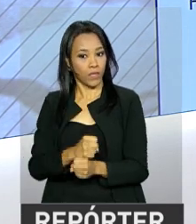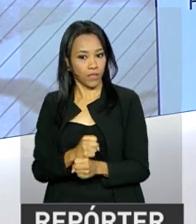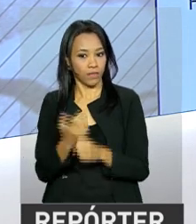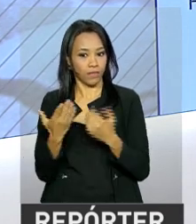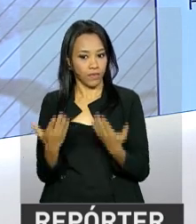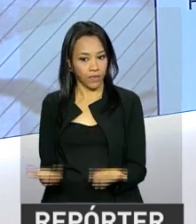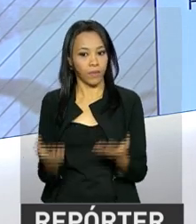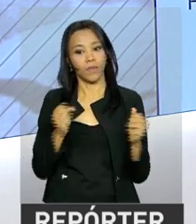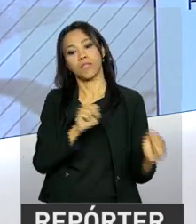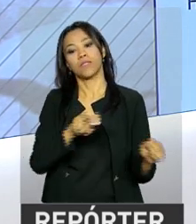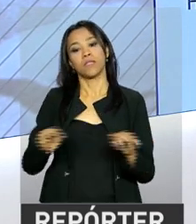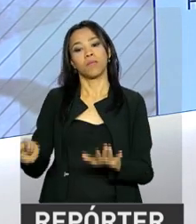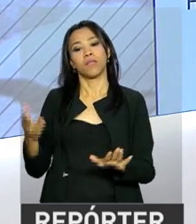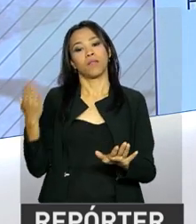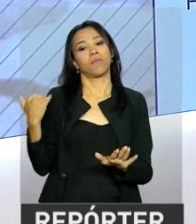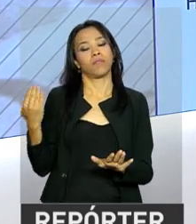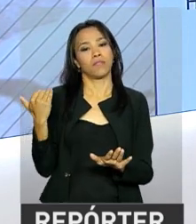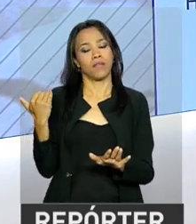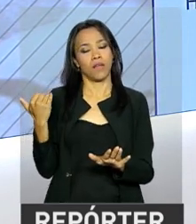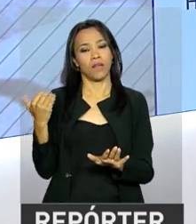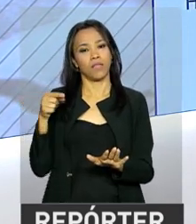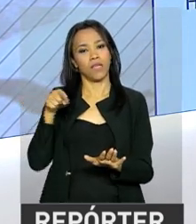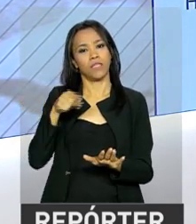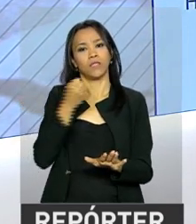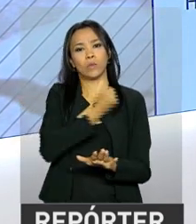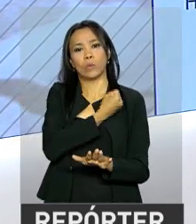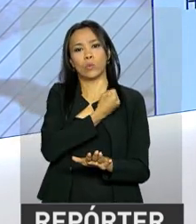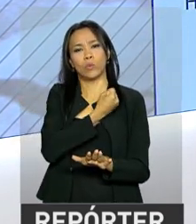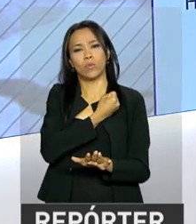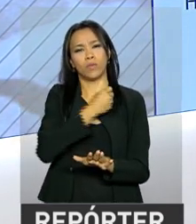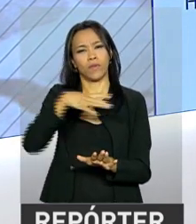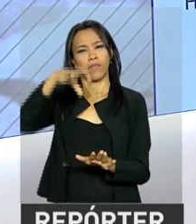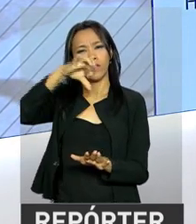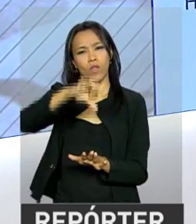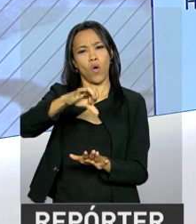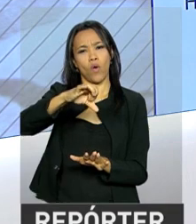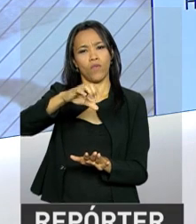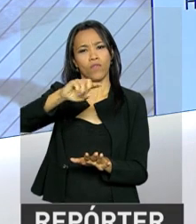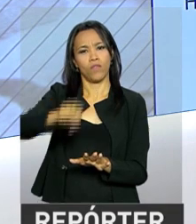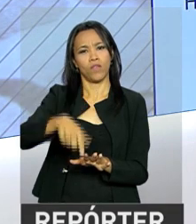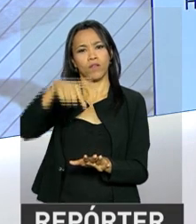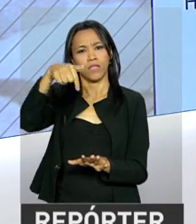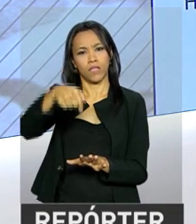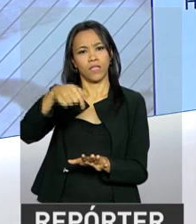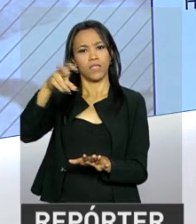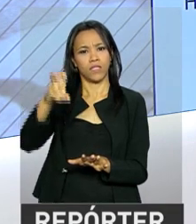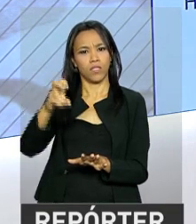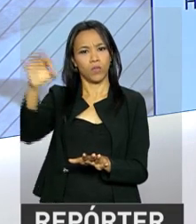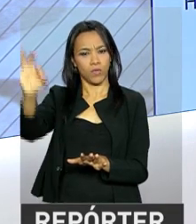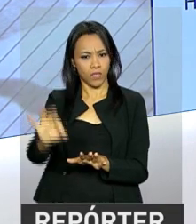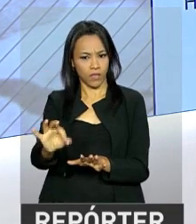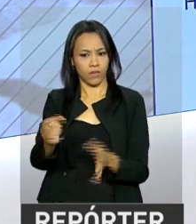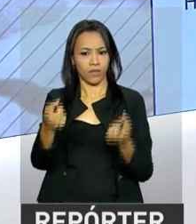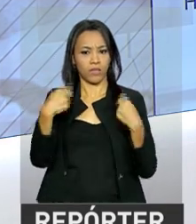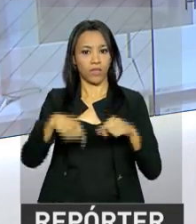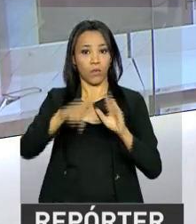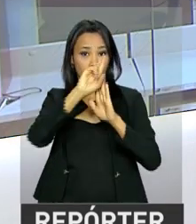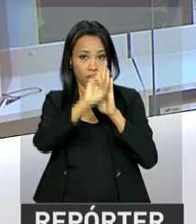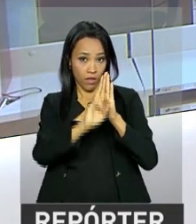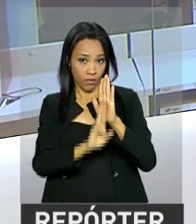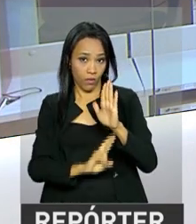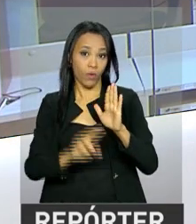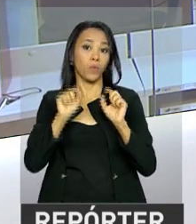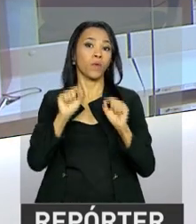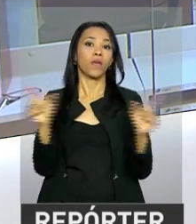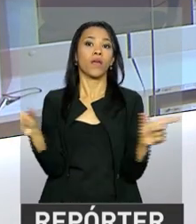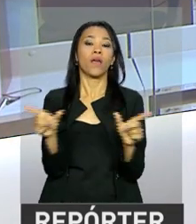semana passada este era de que essa esse número ficasse em 9,75 por. o boletim Focus é uma pesquisa